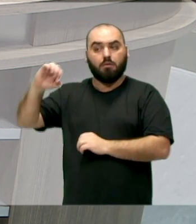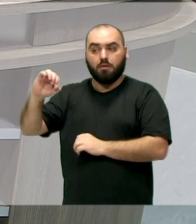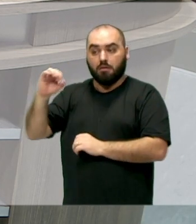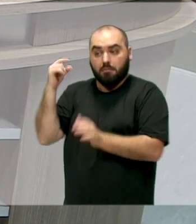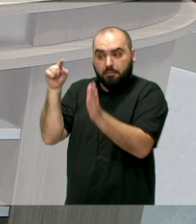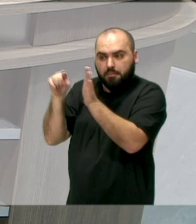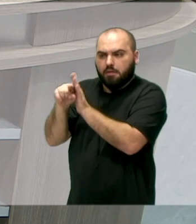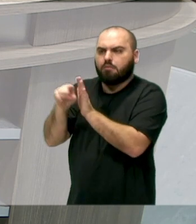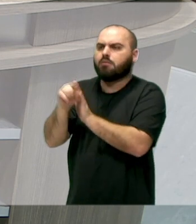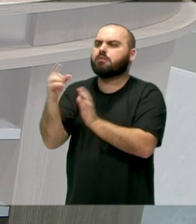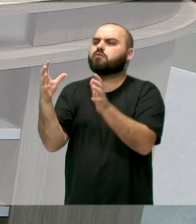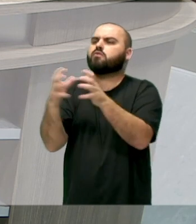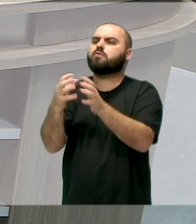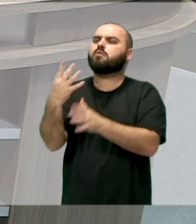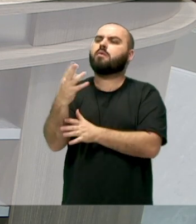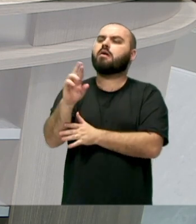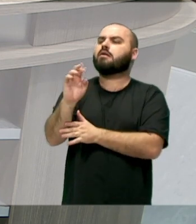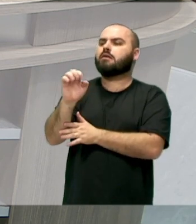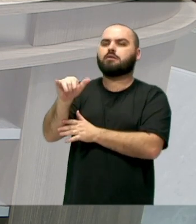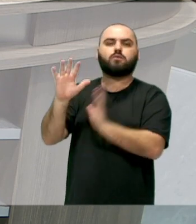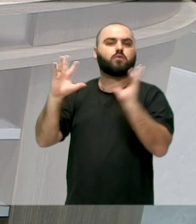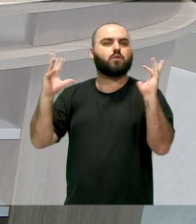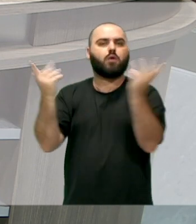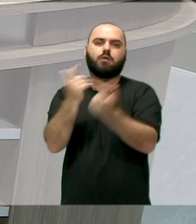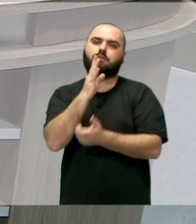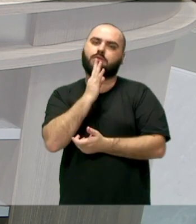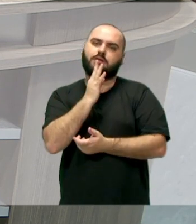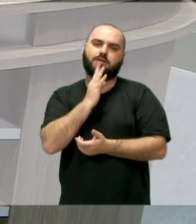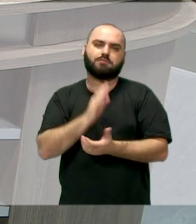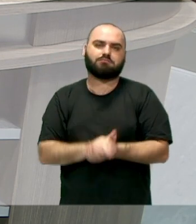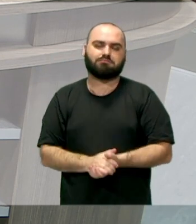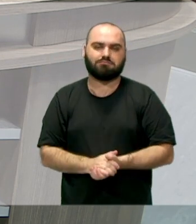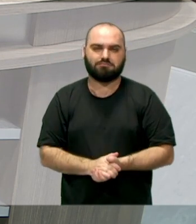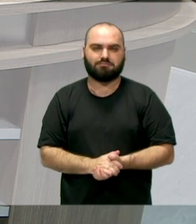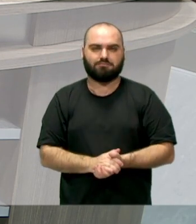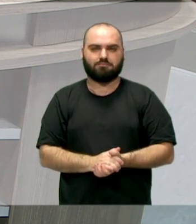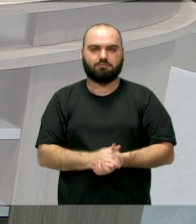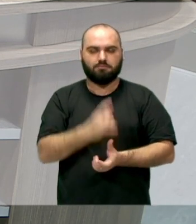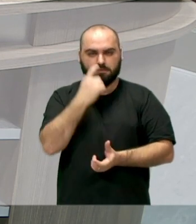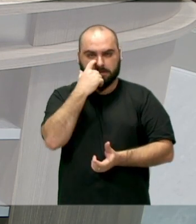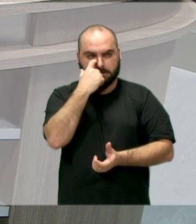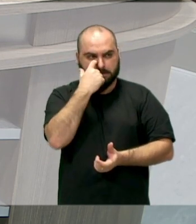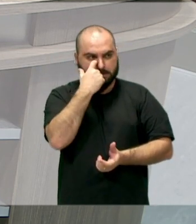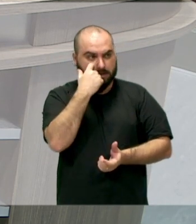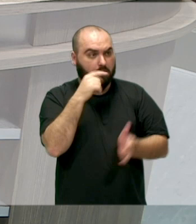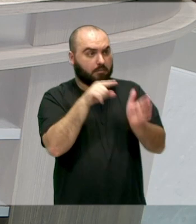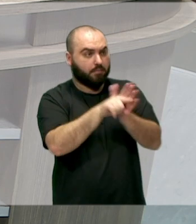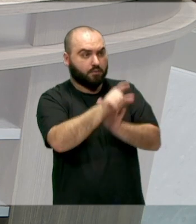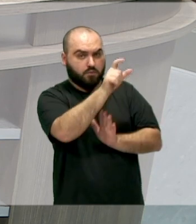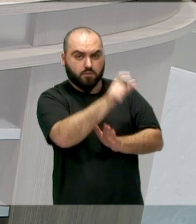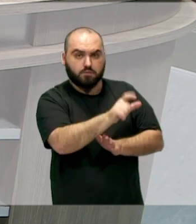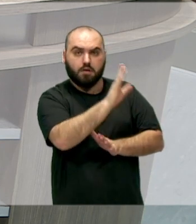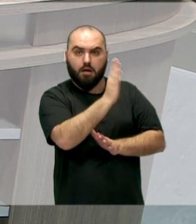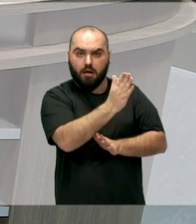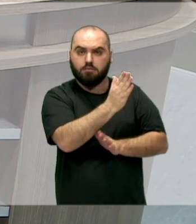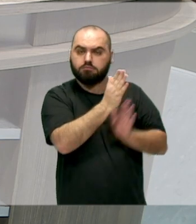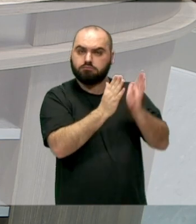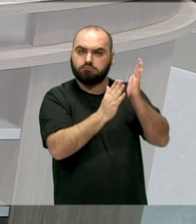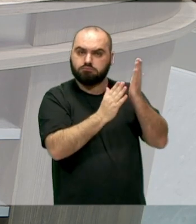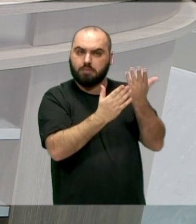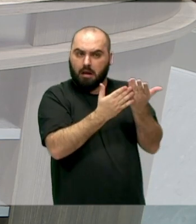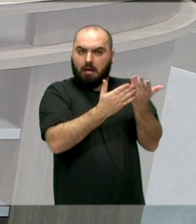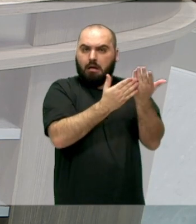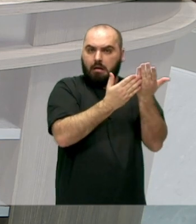né? E eles são anteriores ou são contemporâneos, por exemplo, do Expresso Rural? São anteriores?